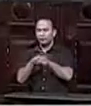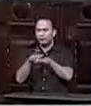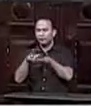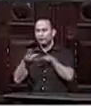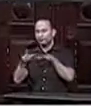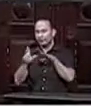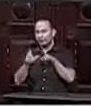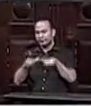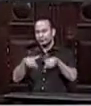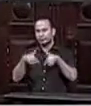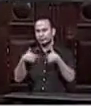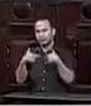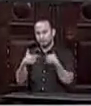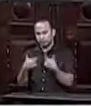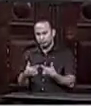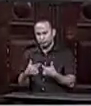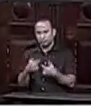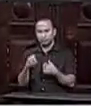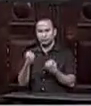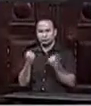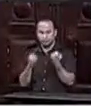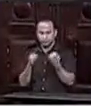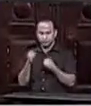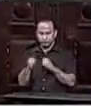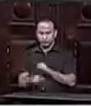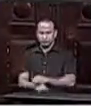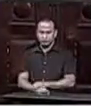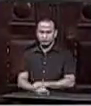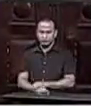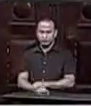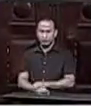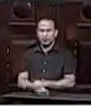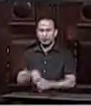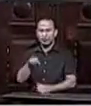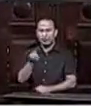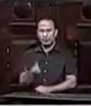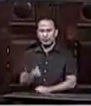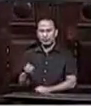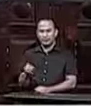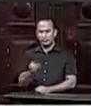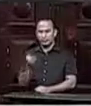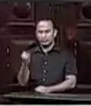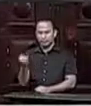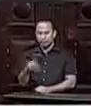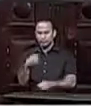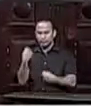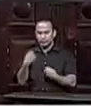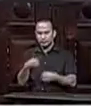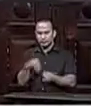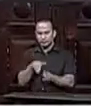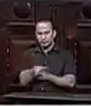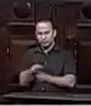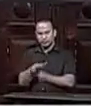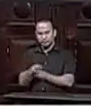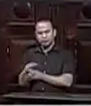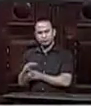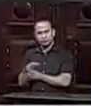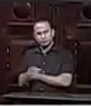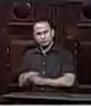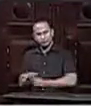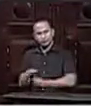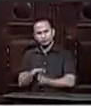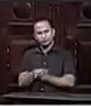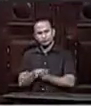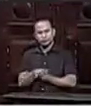A atividade física, ela é salutar, mas é necessário que ela seja orientada, supervisionada pelo